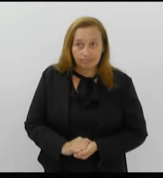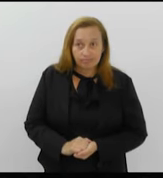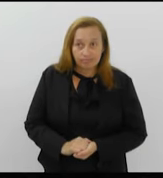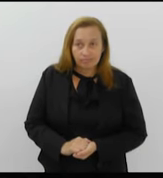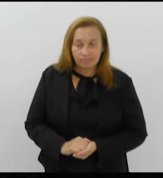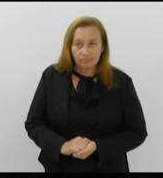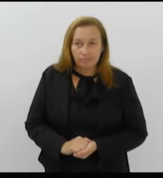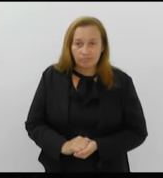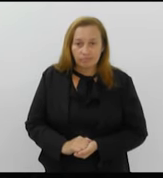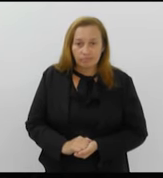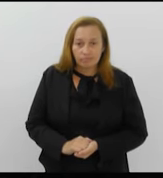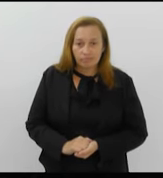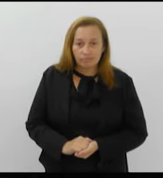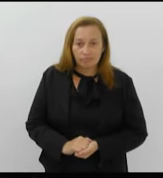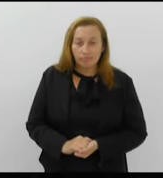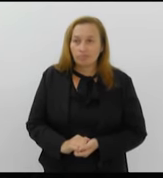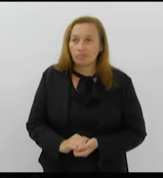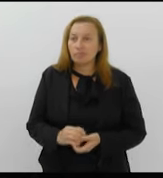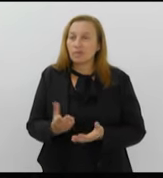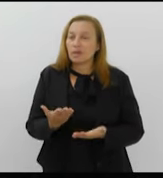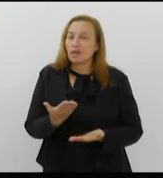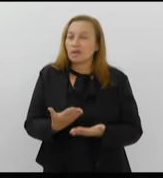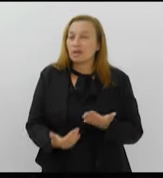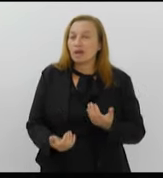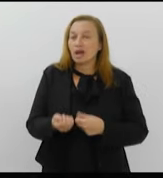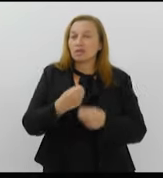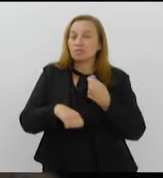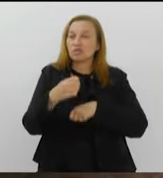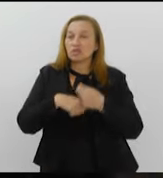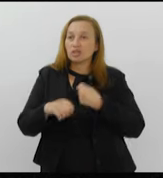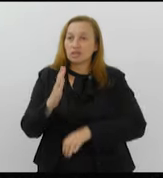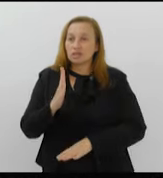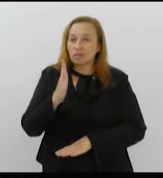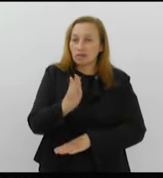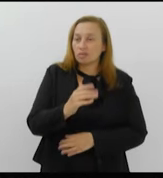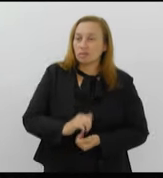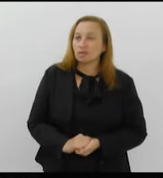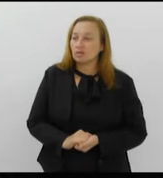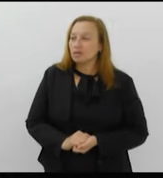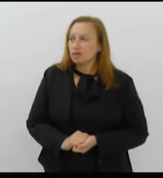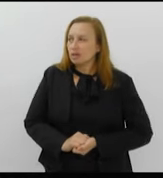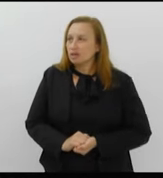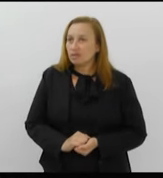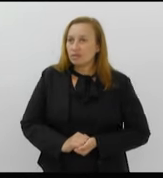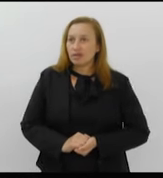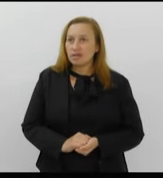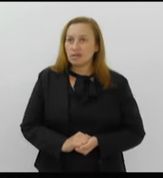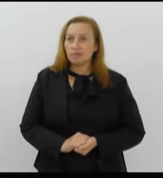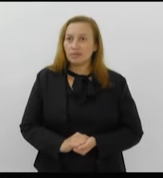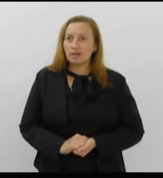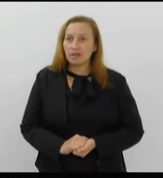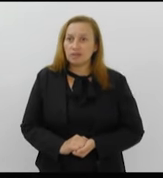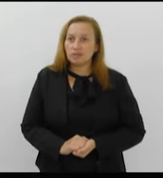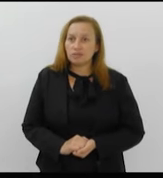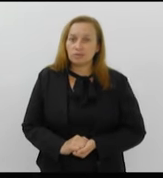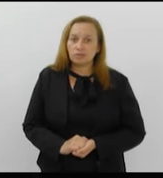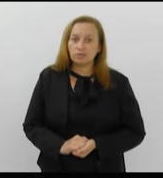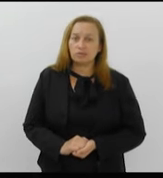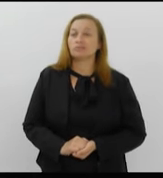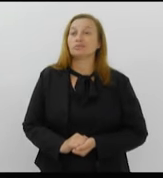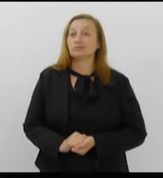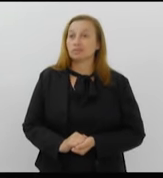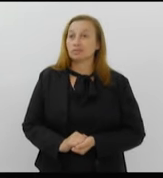área da administração direta, quer na área da administração indireta, isto é, da